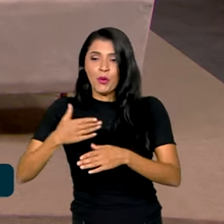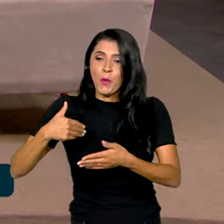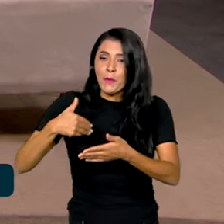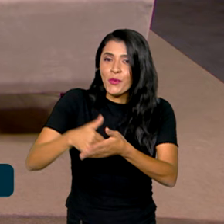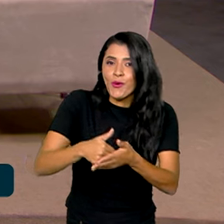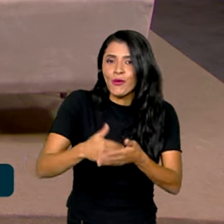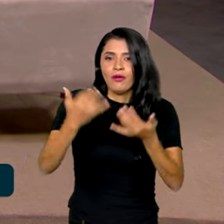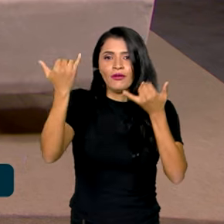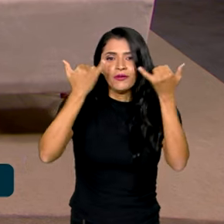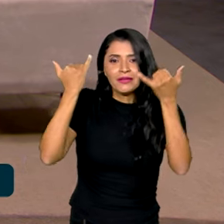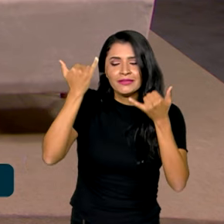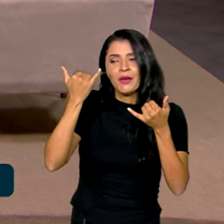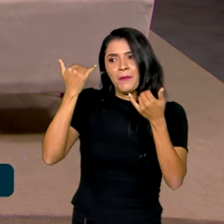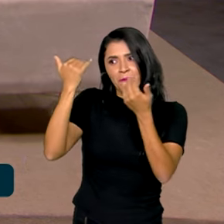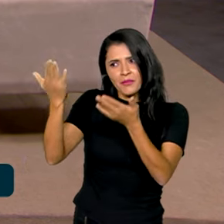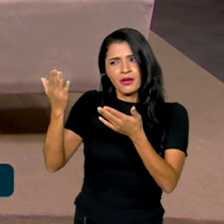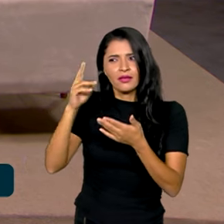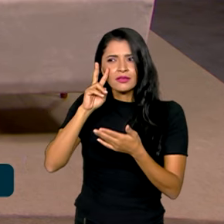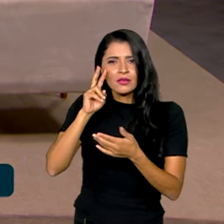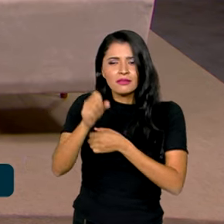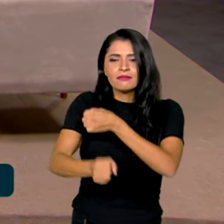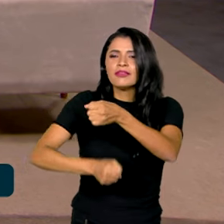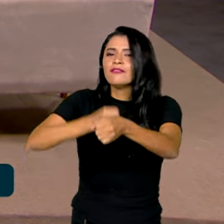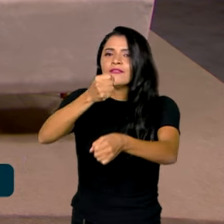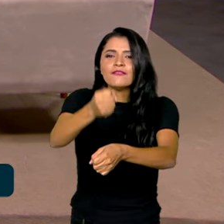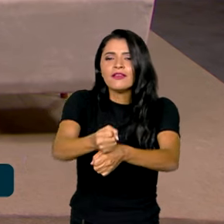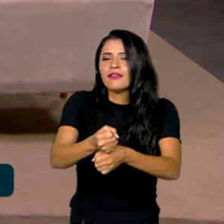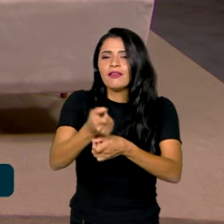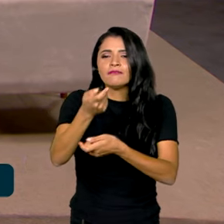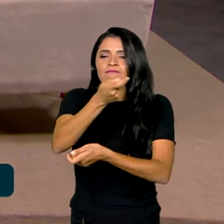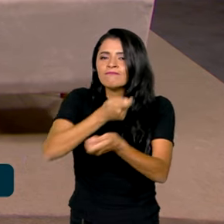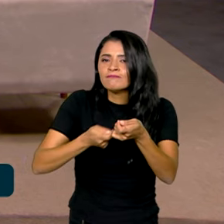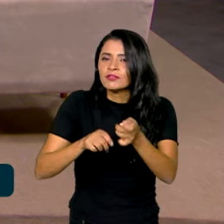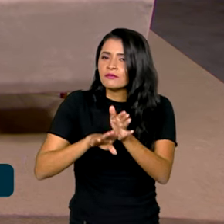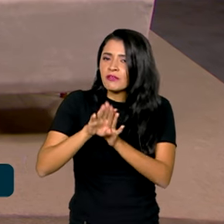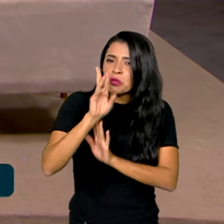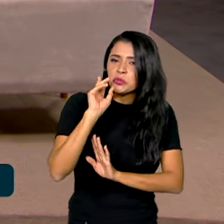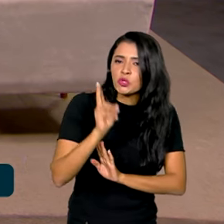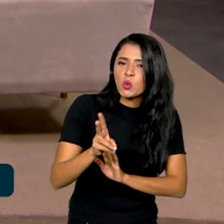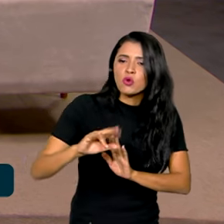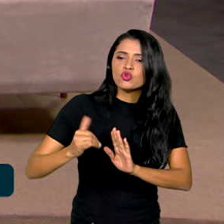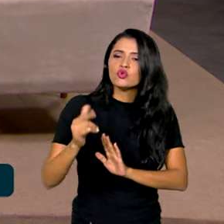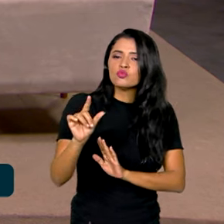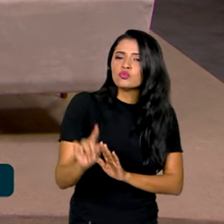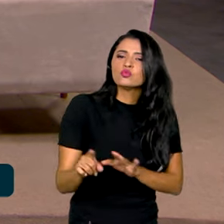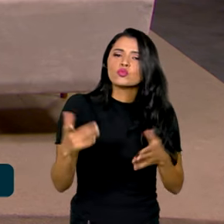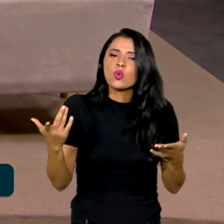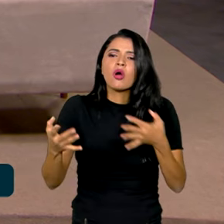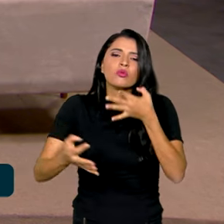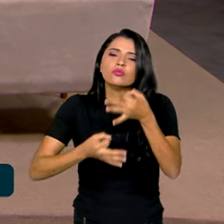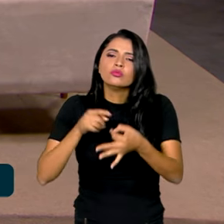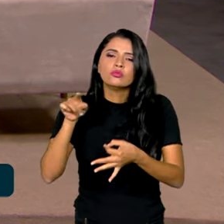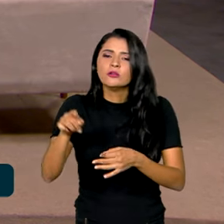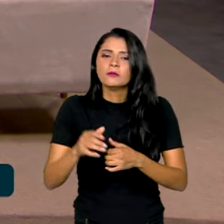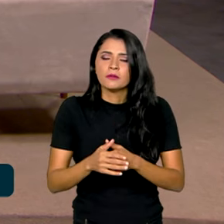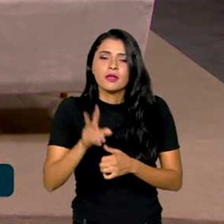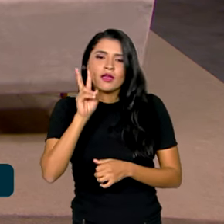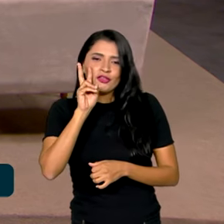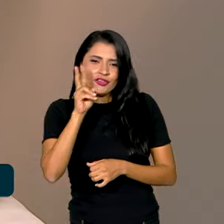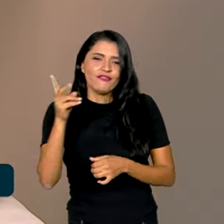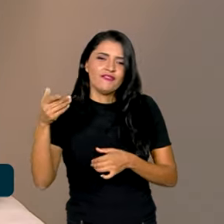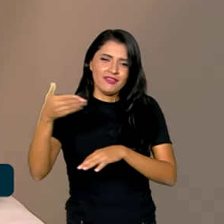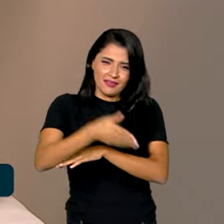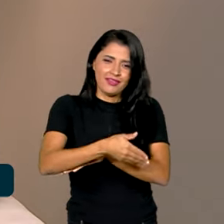muita notícia, mas só a sua previsão aí para o ano que vem, a economia continuar crescendo, juros caindo? Eu diria que a gente já veio outras vezes